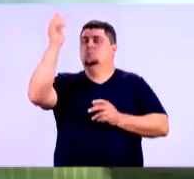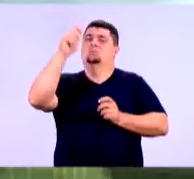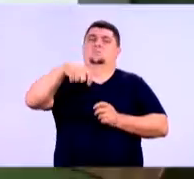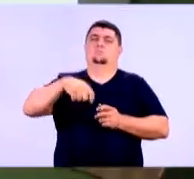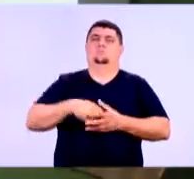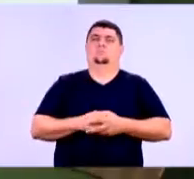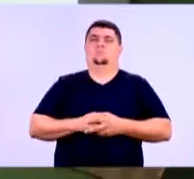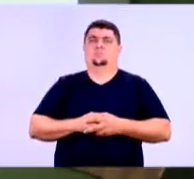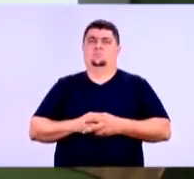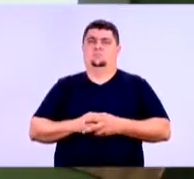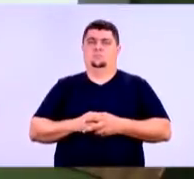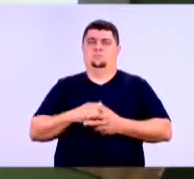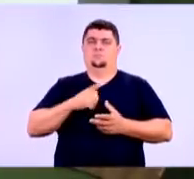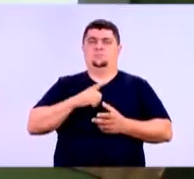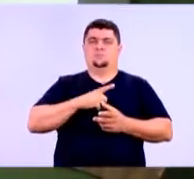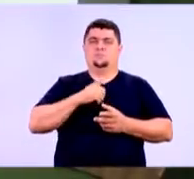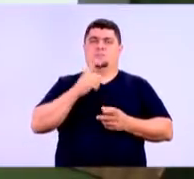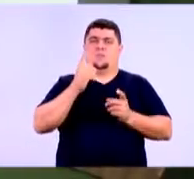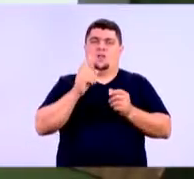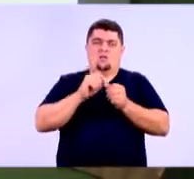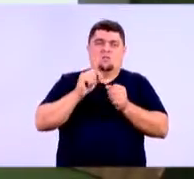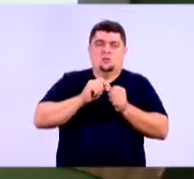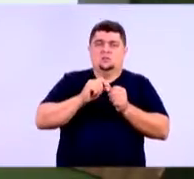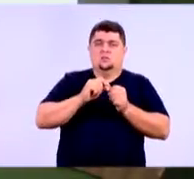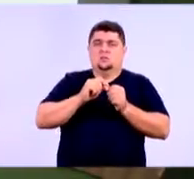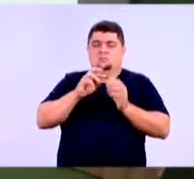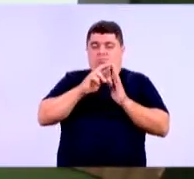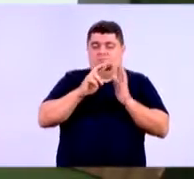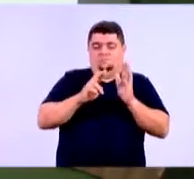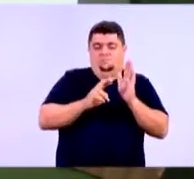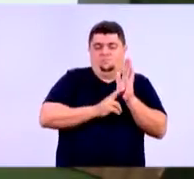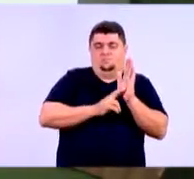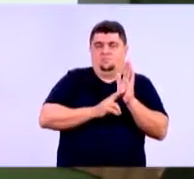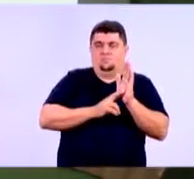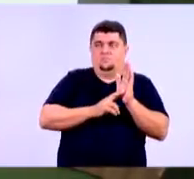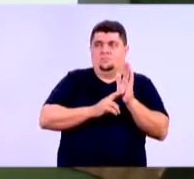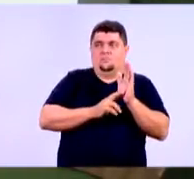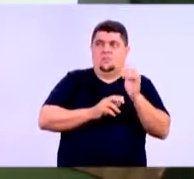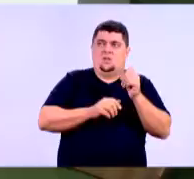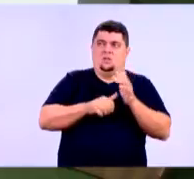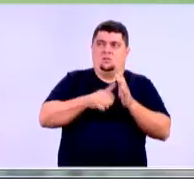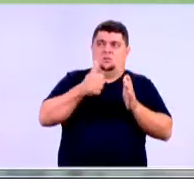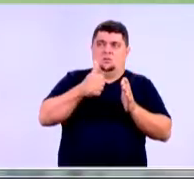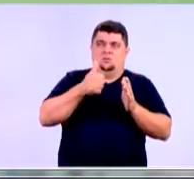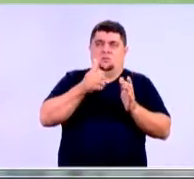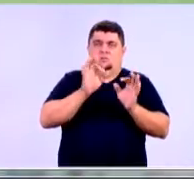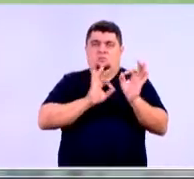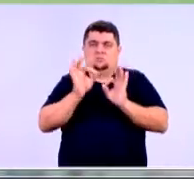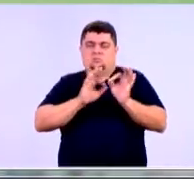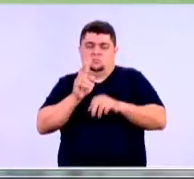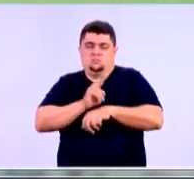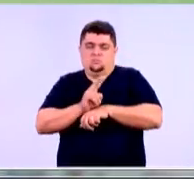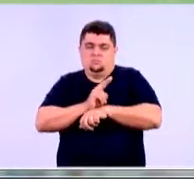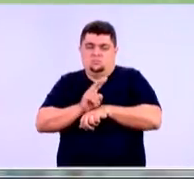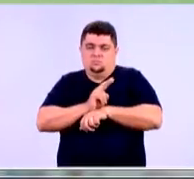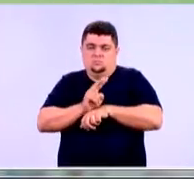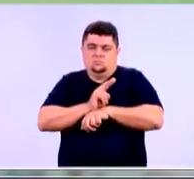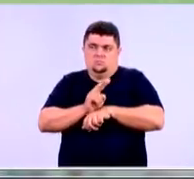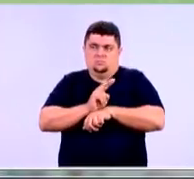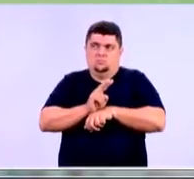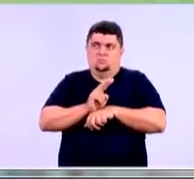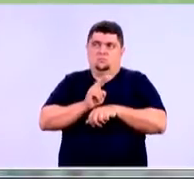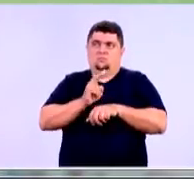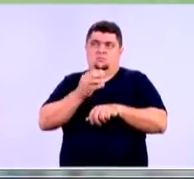caixa. Isso aqui tem um ciclo que nós estamos tratando aqui, né? Tem tratar, minimizar o risco, monitorar e relatar